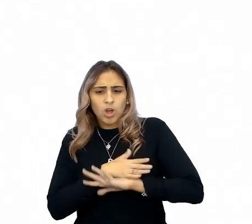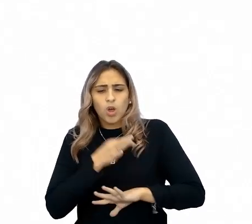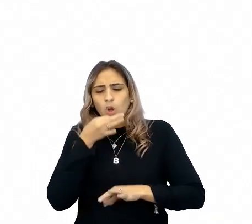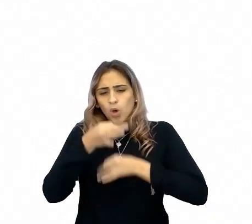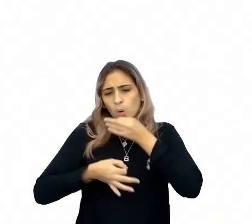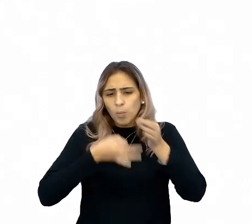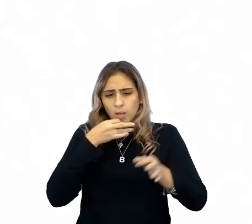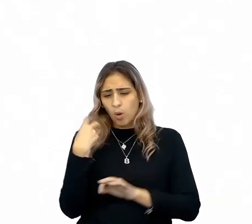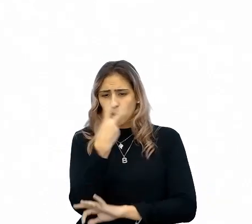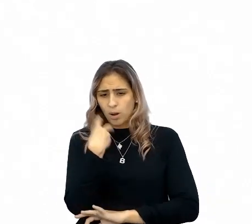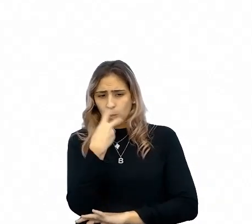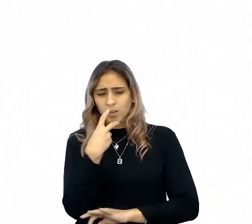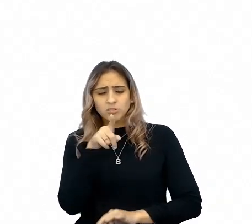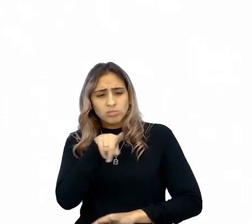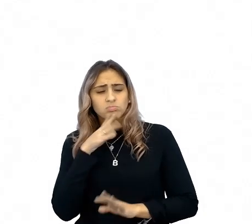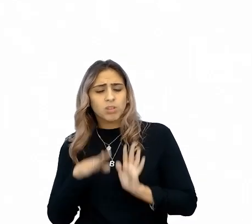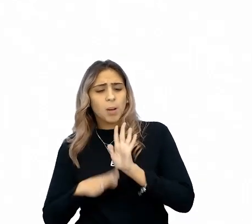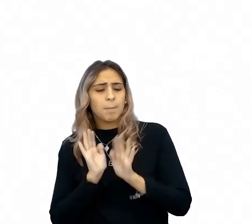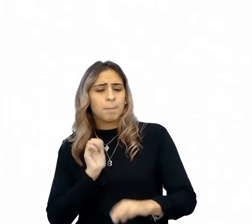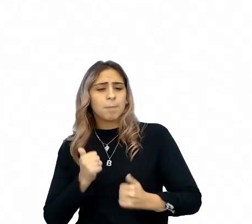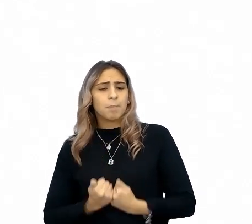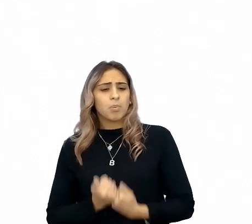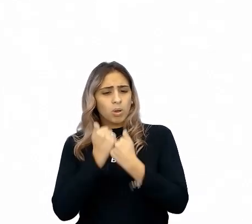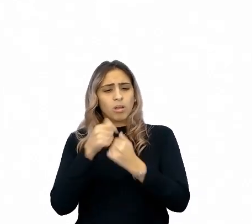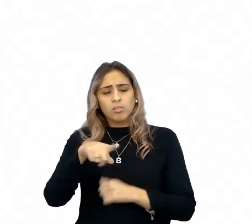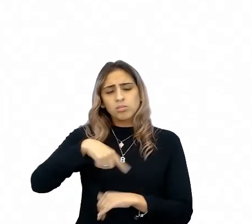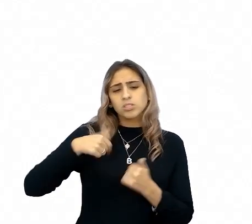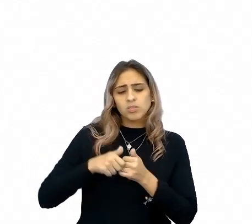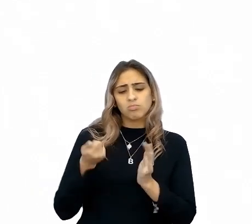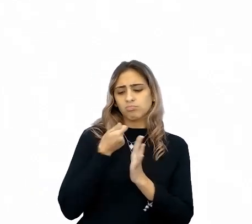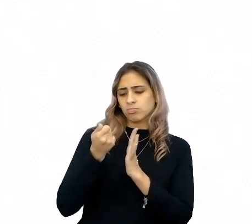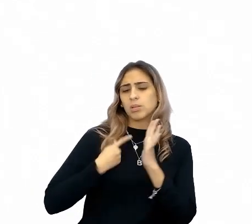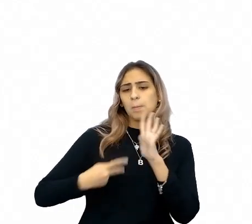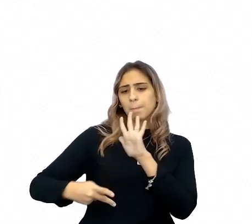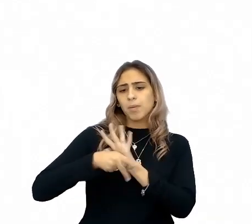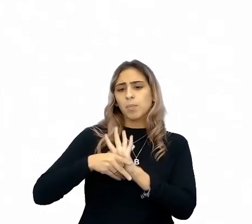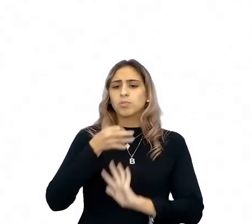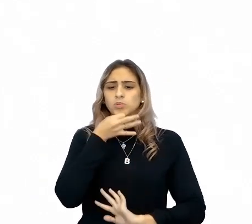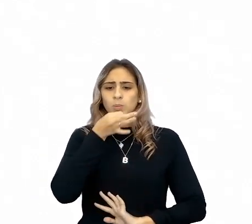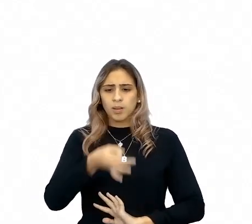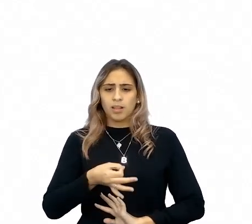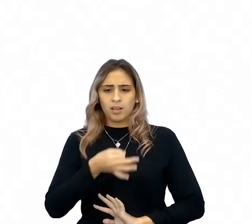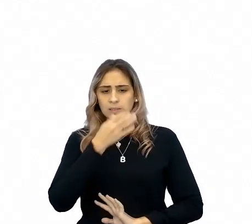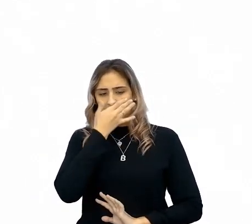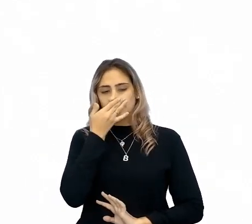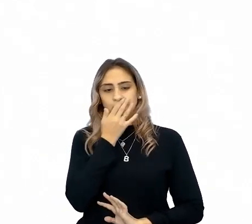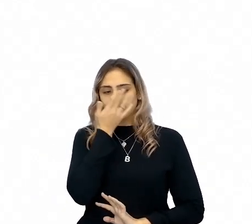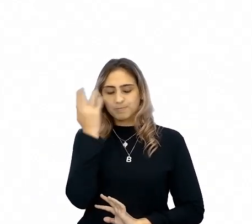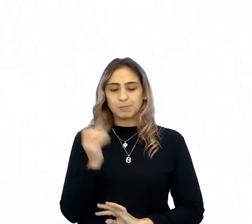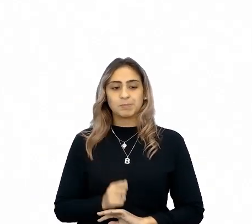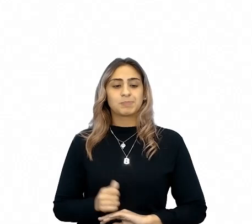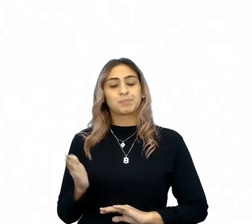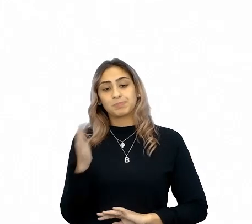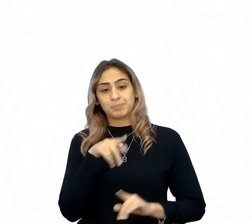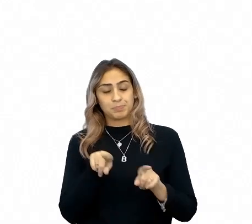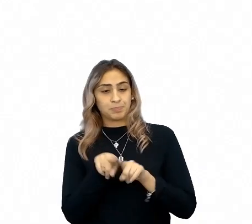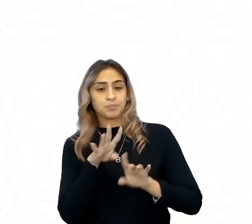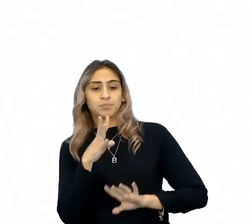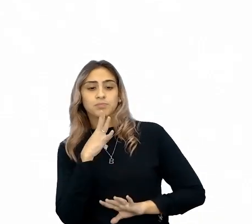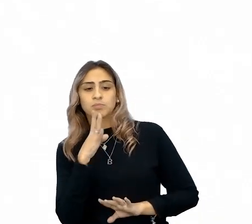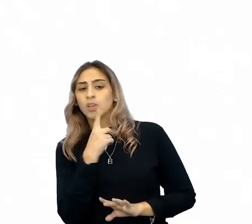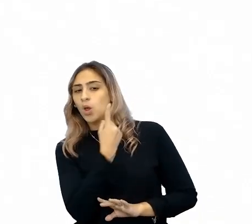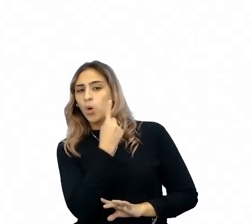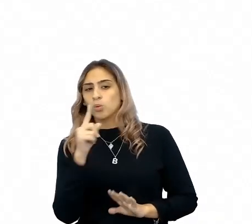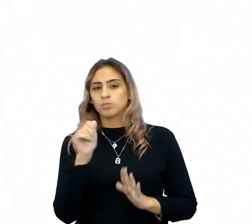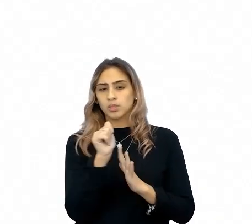comentar oralmente irá apoiá-los quando tiverem de escrever seus próprios comentários. Vamos, então, conhecer a